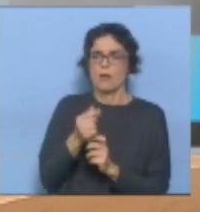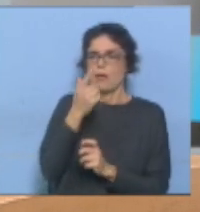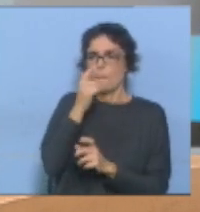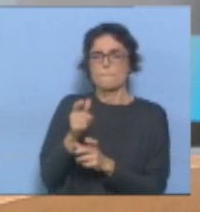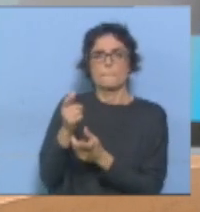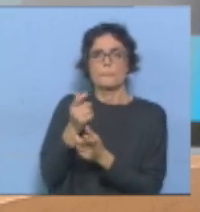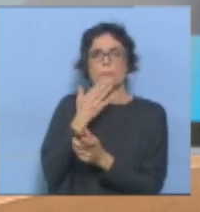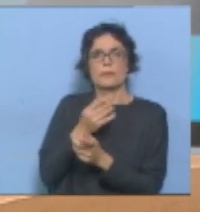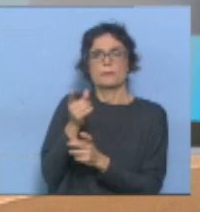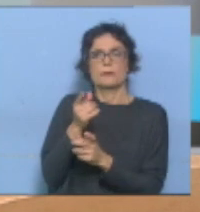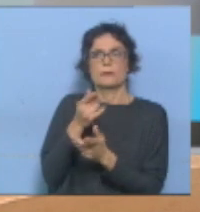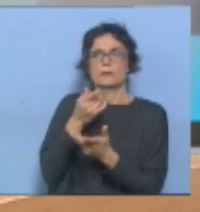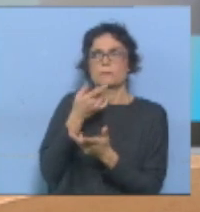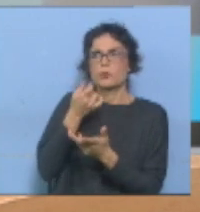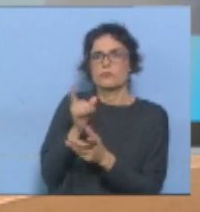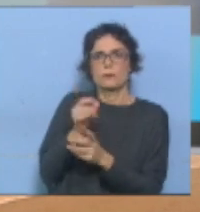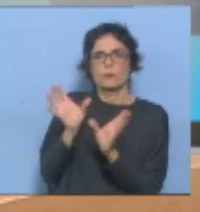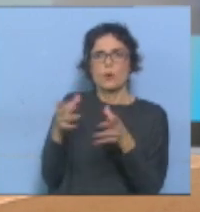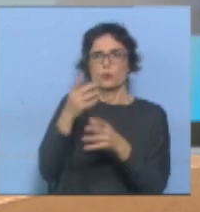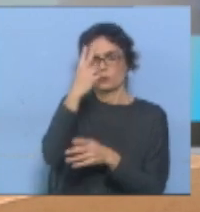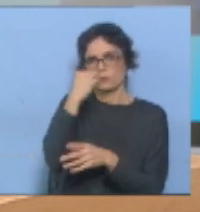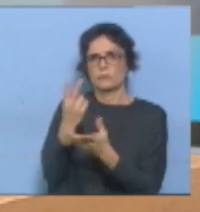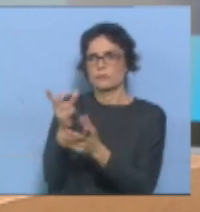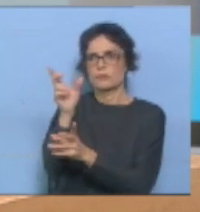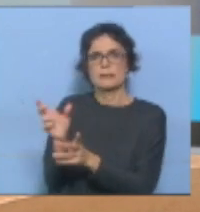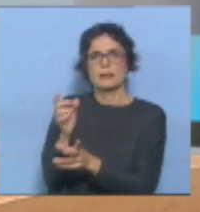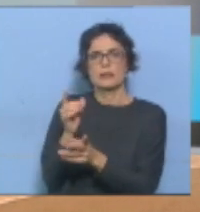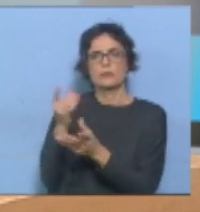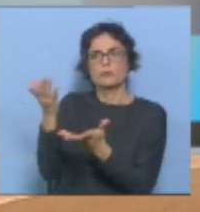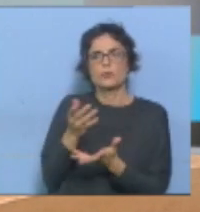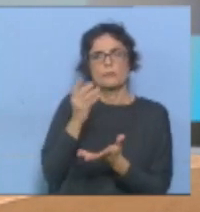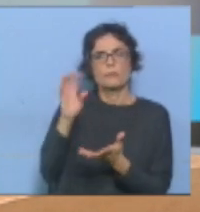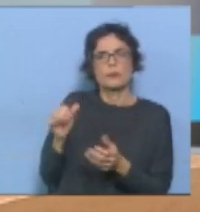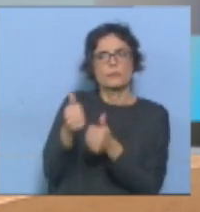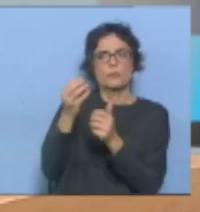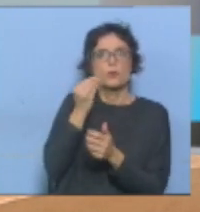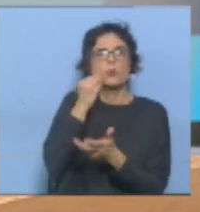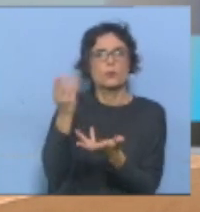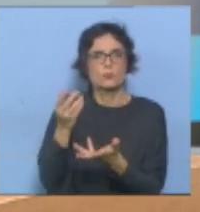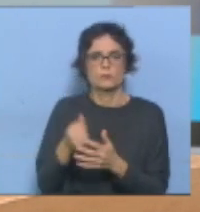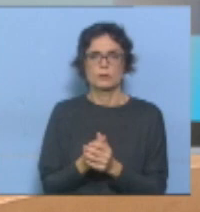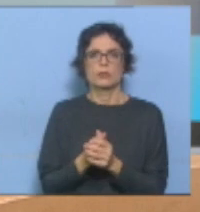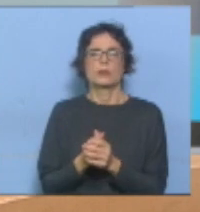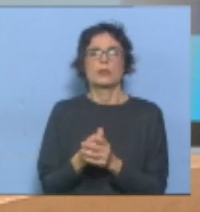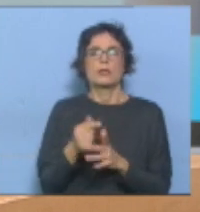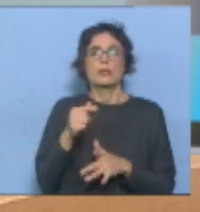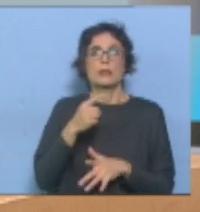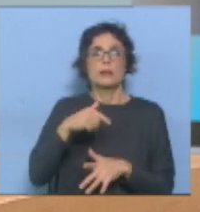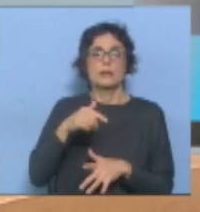importante e, portanto, isto vem das necessidades das pessoas com deficiência. Esta organização também já vinha da Arquidiocese, nós pedimos